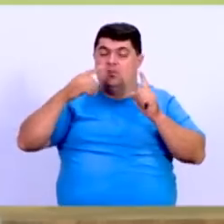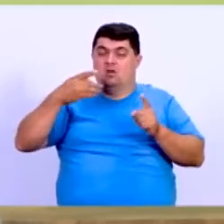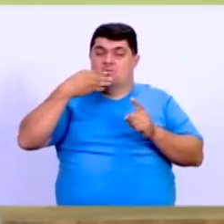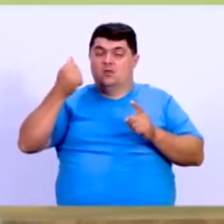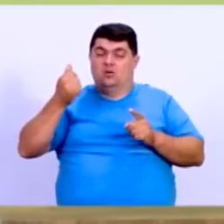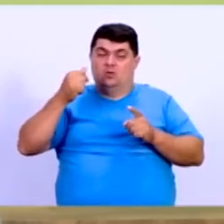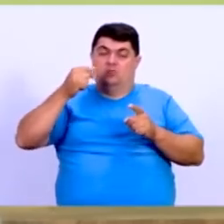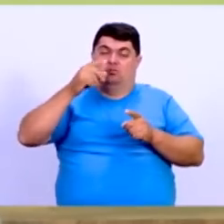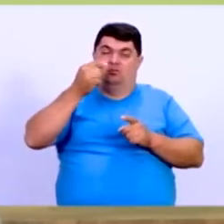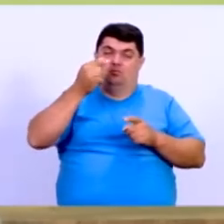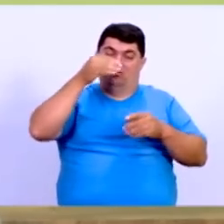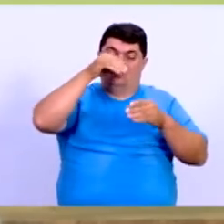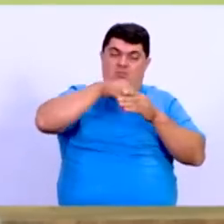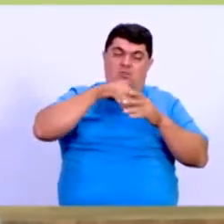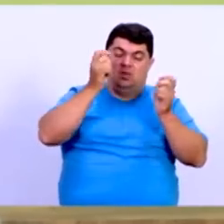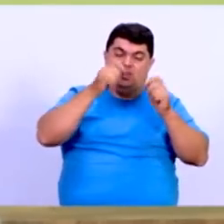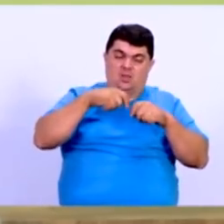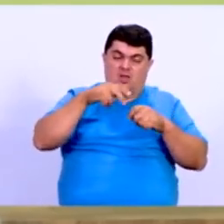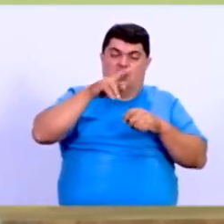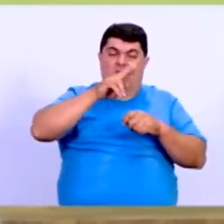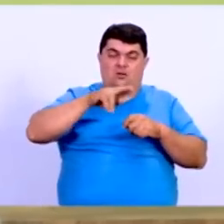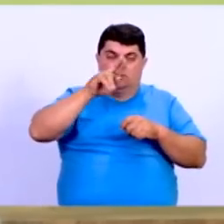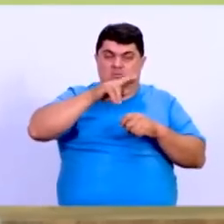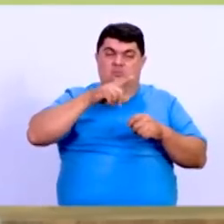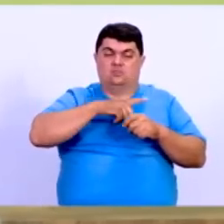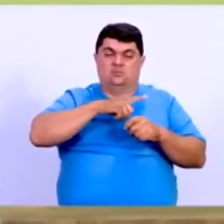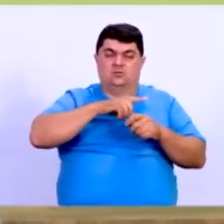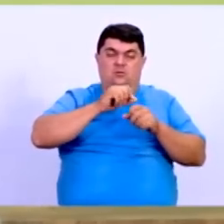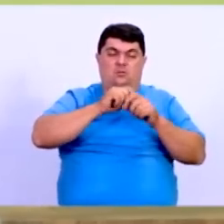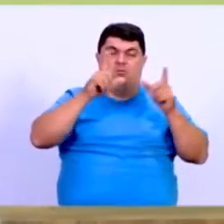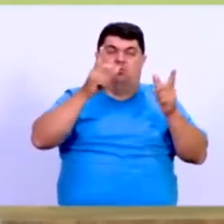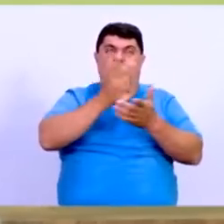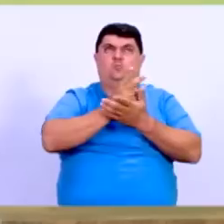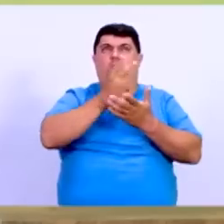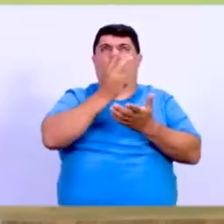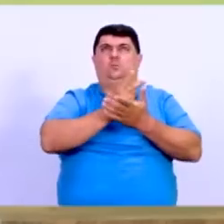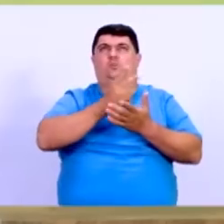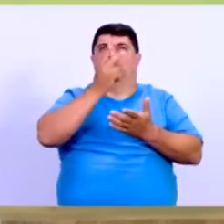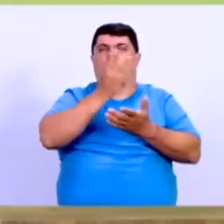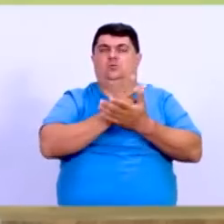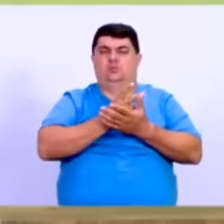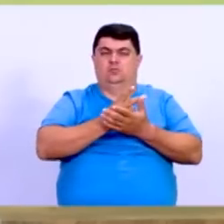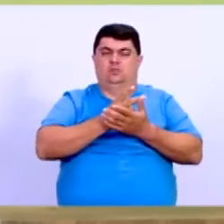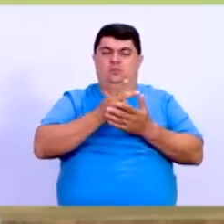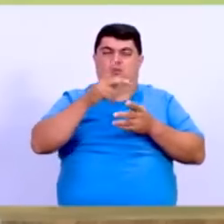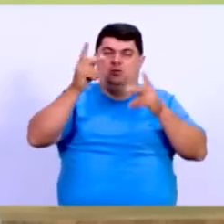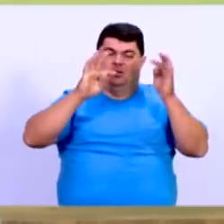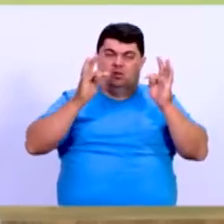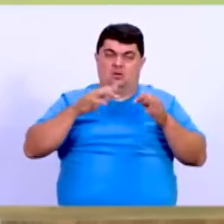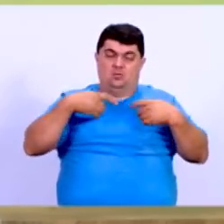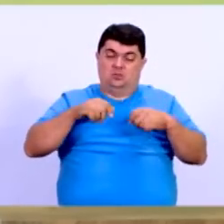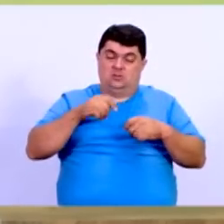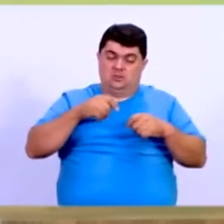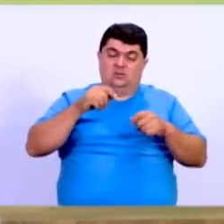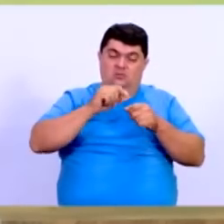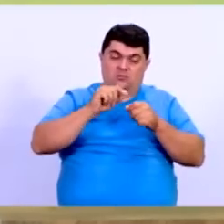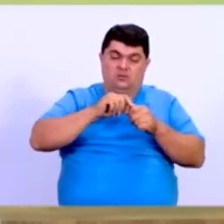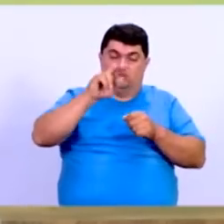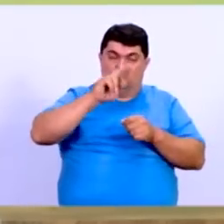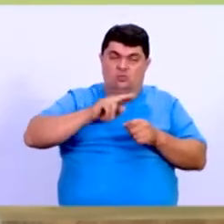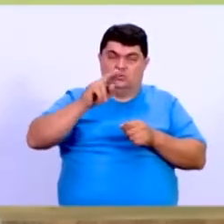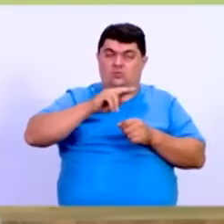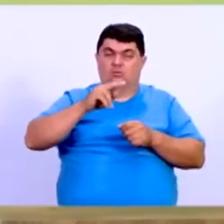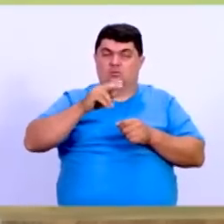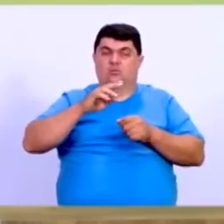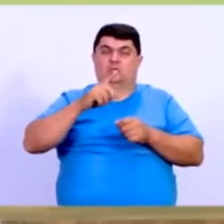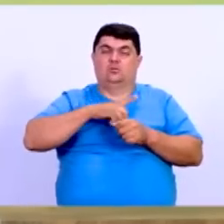seu negócio, que você consiga manter o serviço no ar, né? Tecnologia tem que ser aplicada, tem que servir para alguma coisa. Então, pensa assim, qual